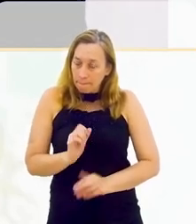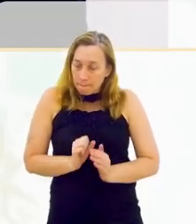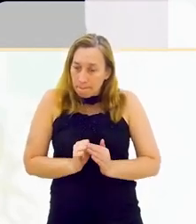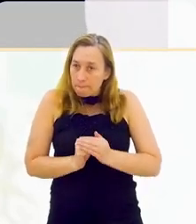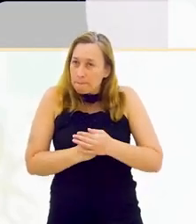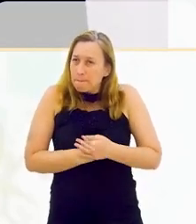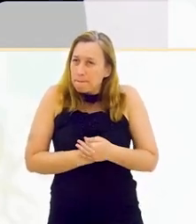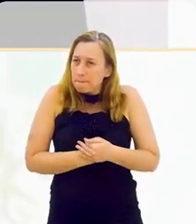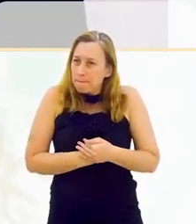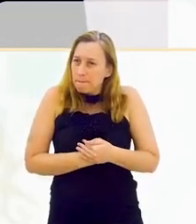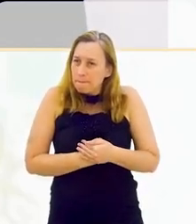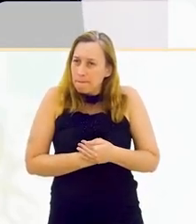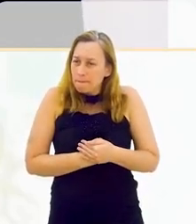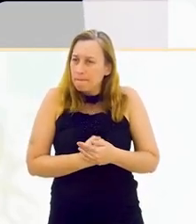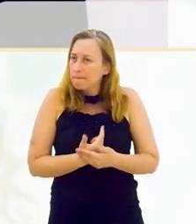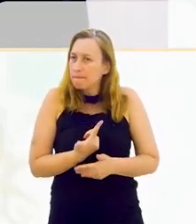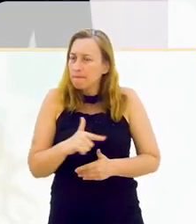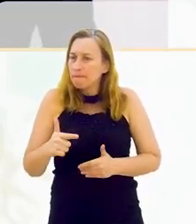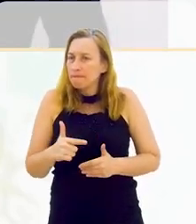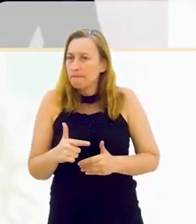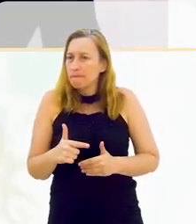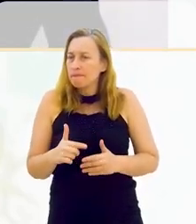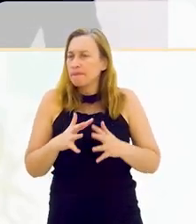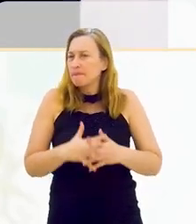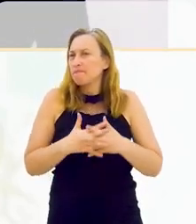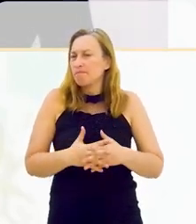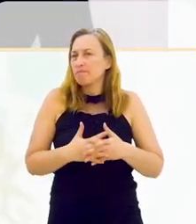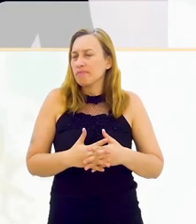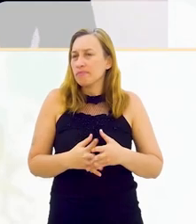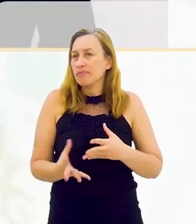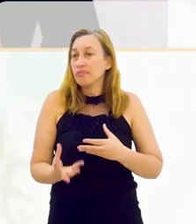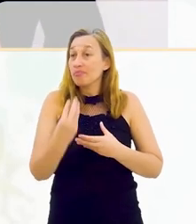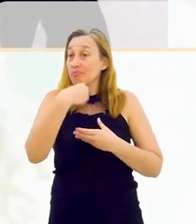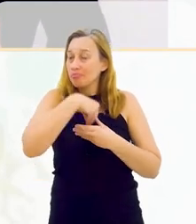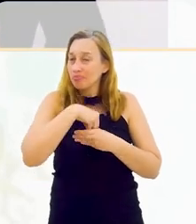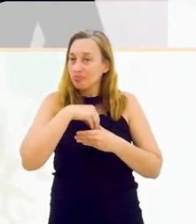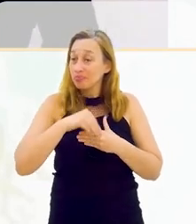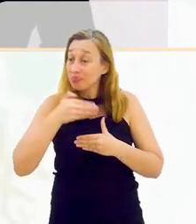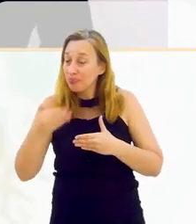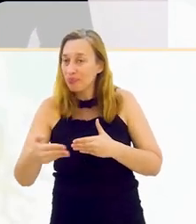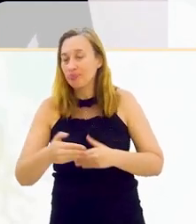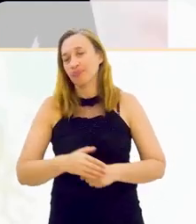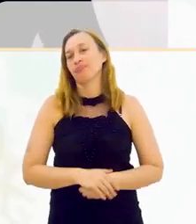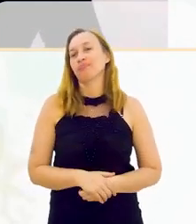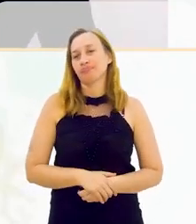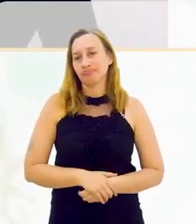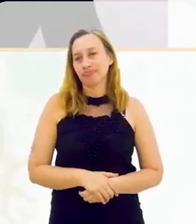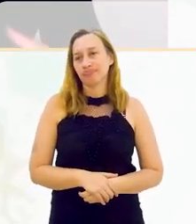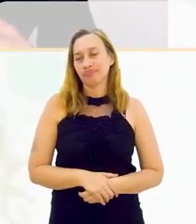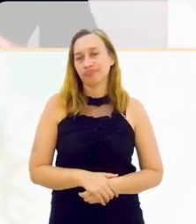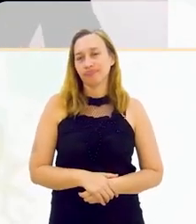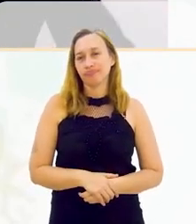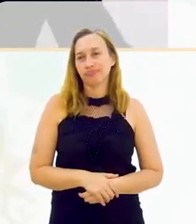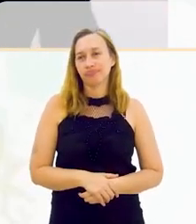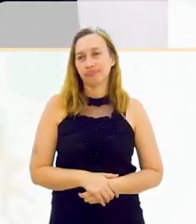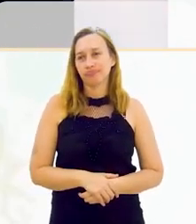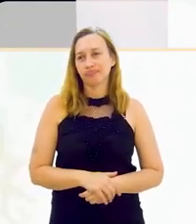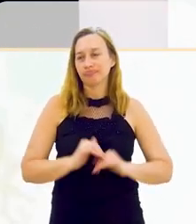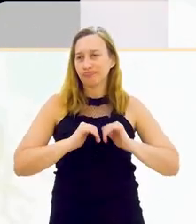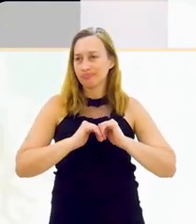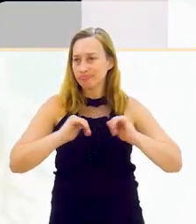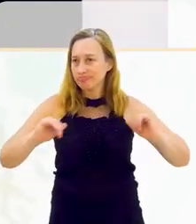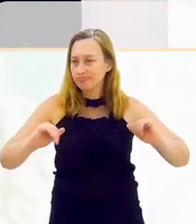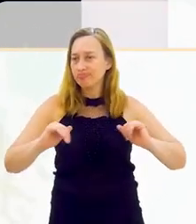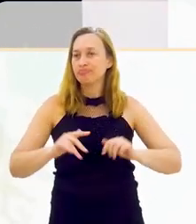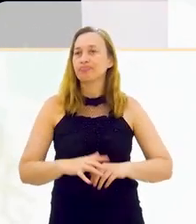mínimo possível de atenção, para não gerar conflito, né? Não, tanto conflito interno como conflito entre as